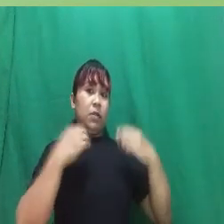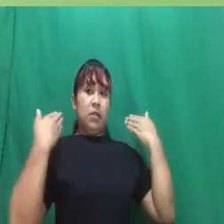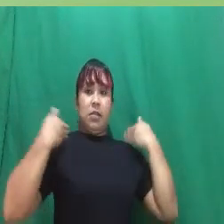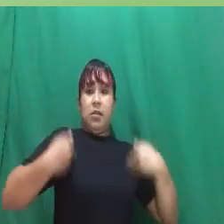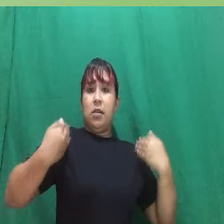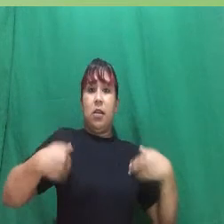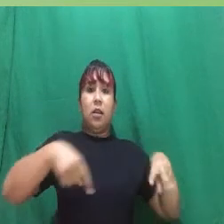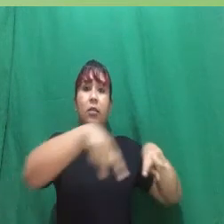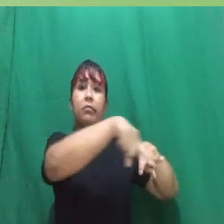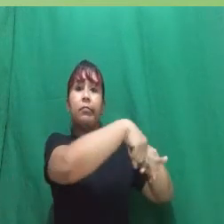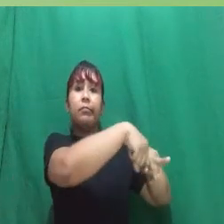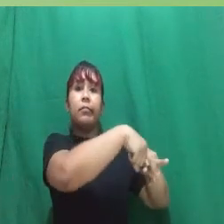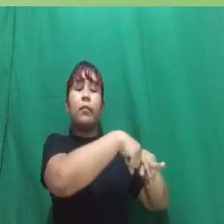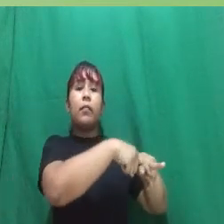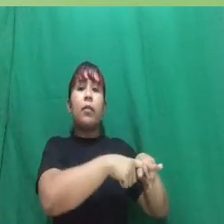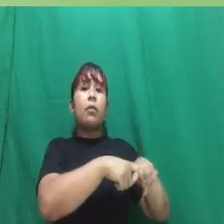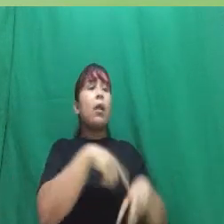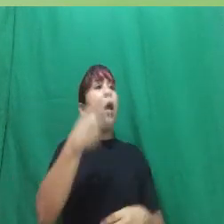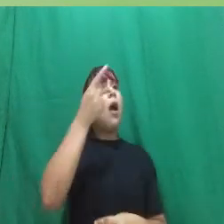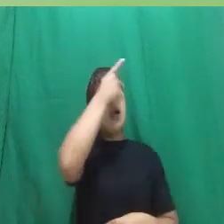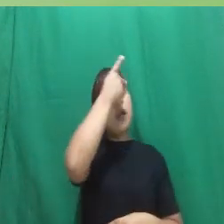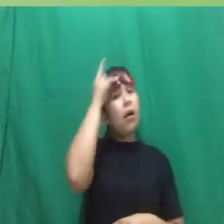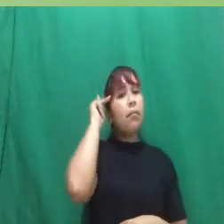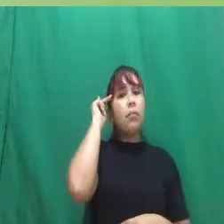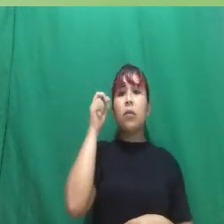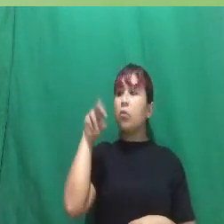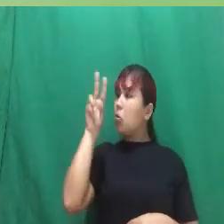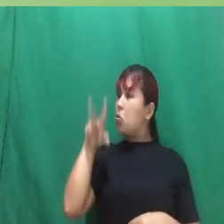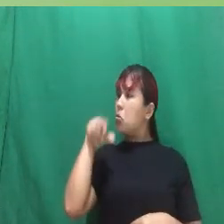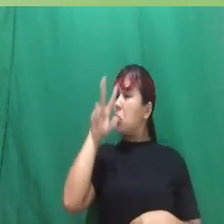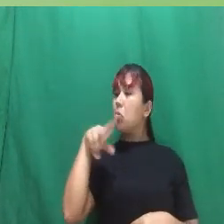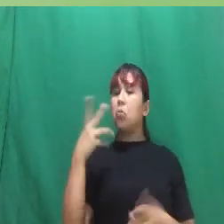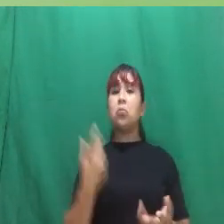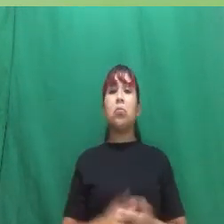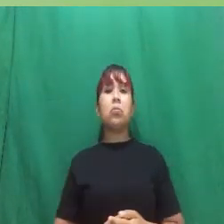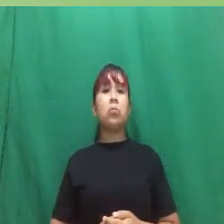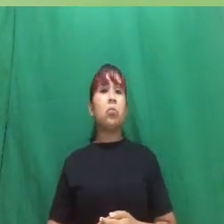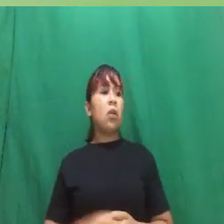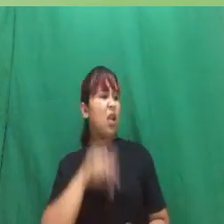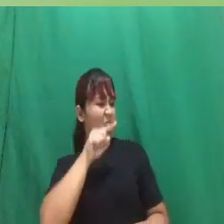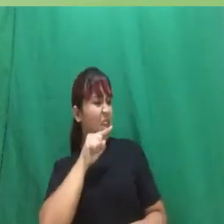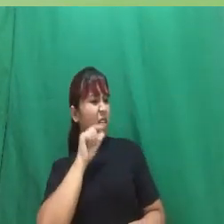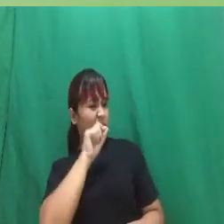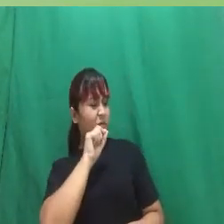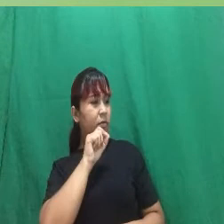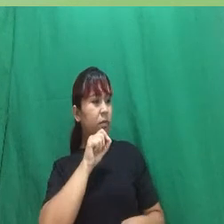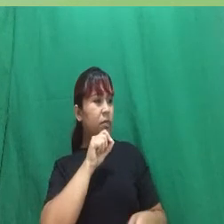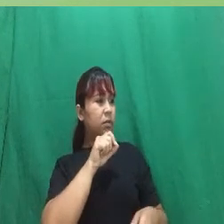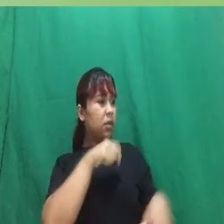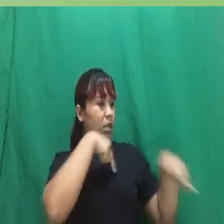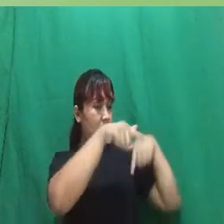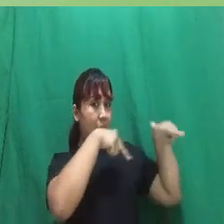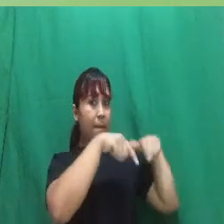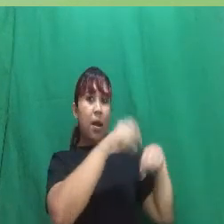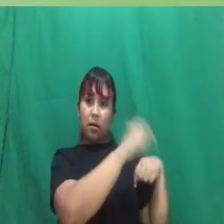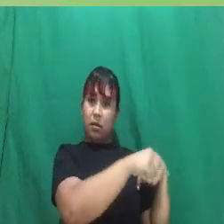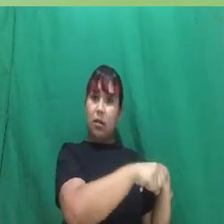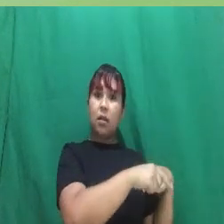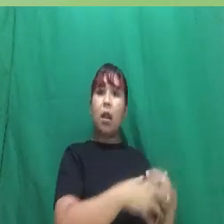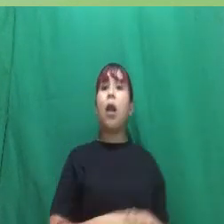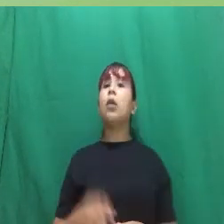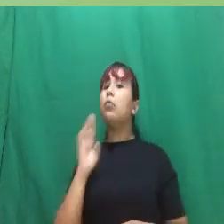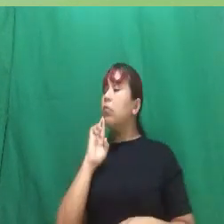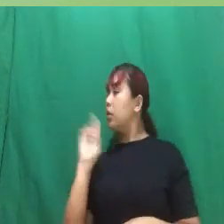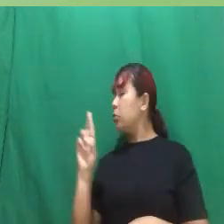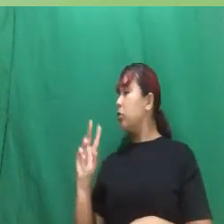passando, muito dos meus passando. E há também discriminação pelo vestir, porque